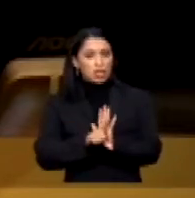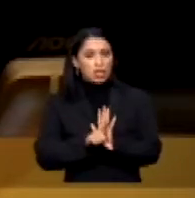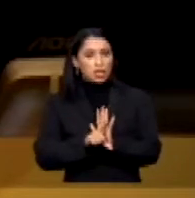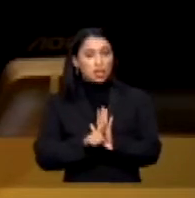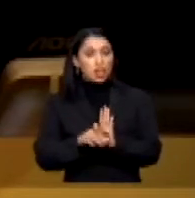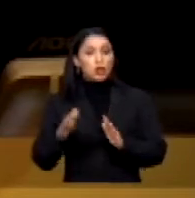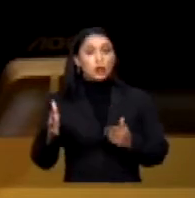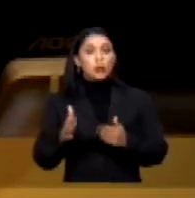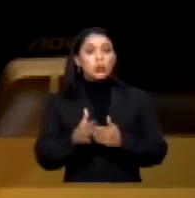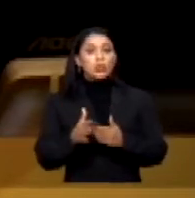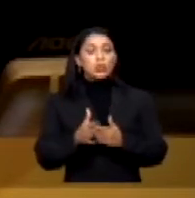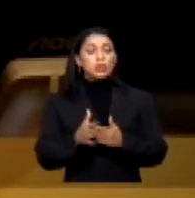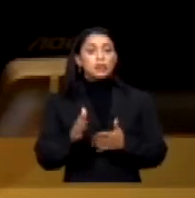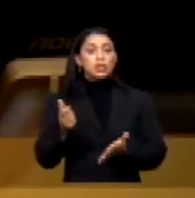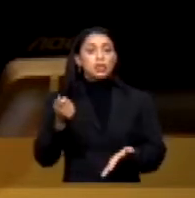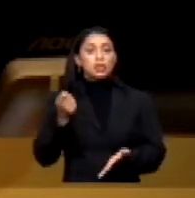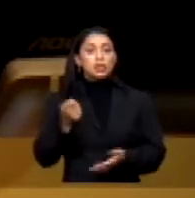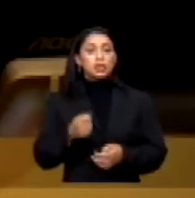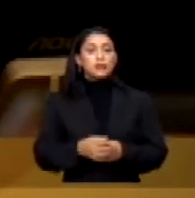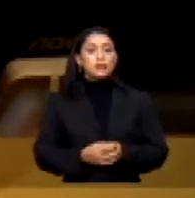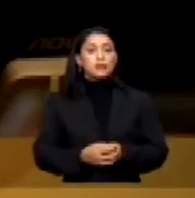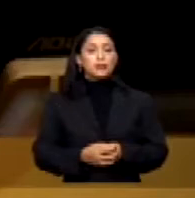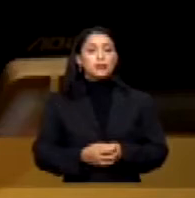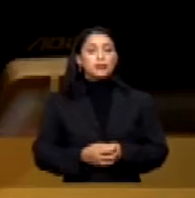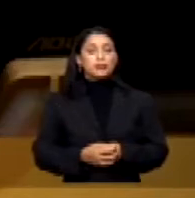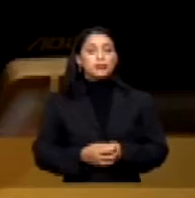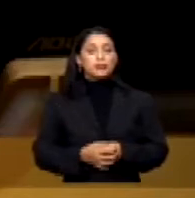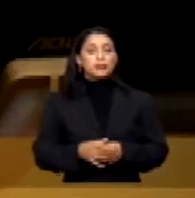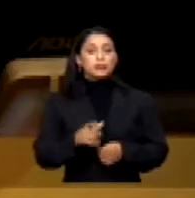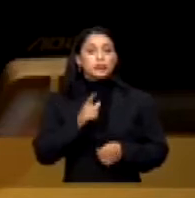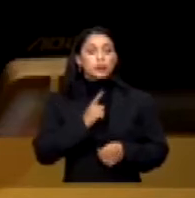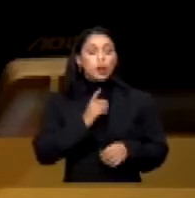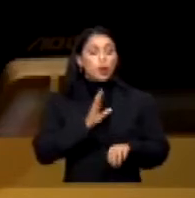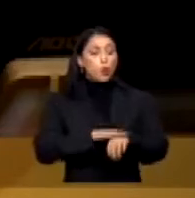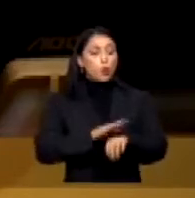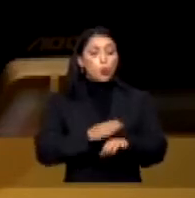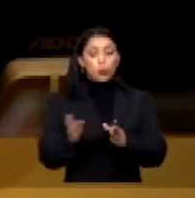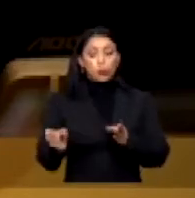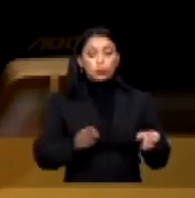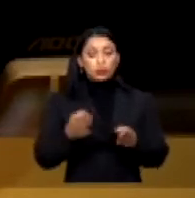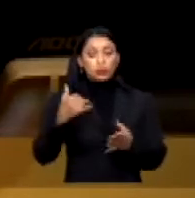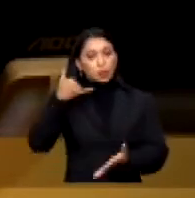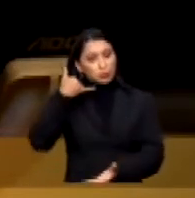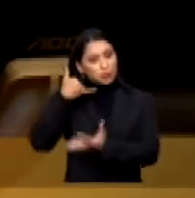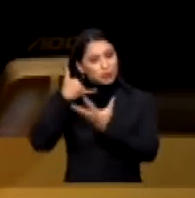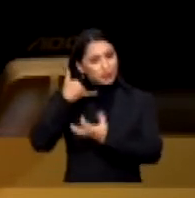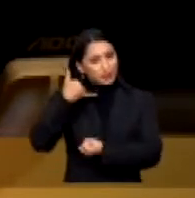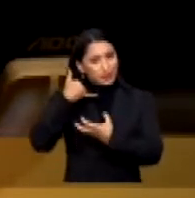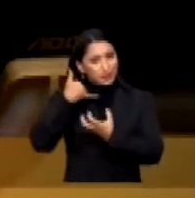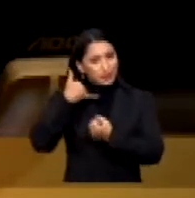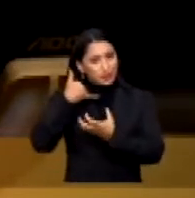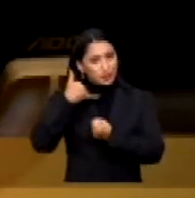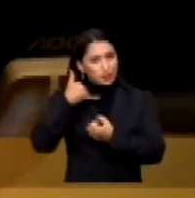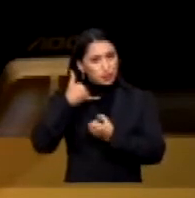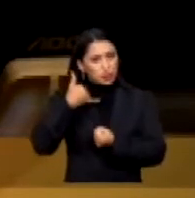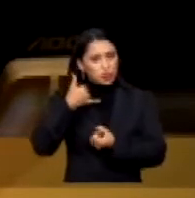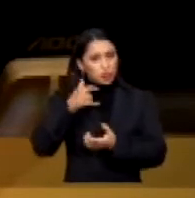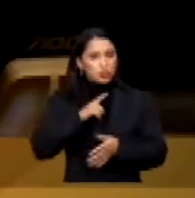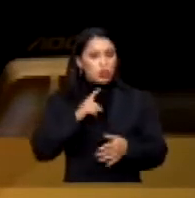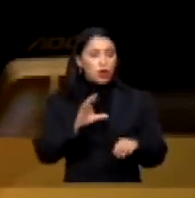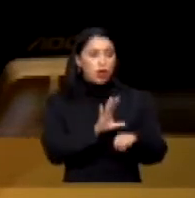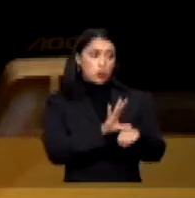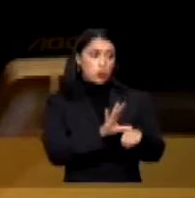um limite a impor a impossibilidade da duração dessas escutas. A